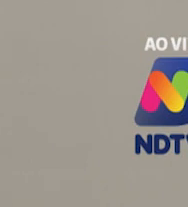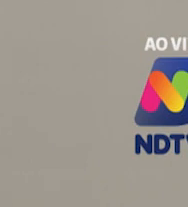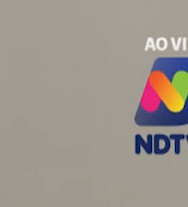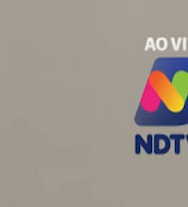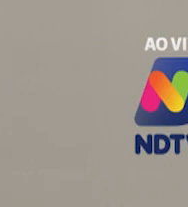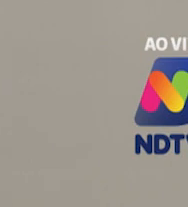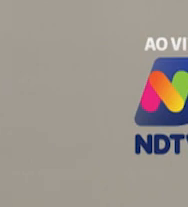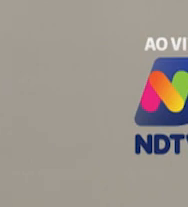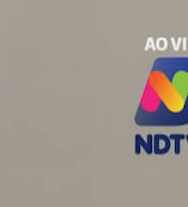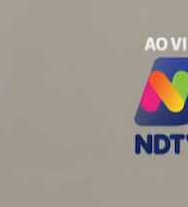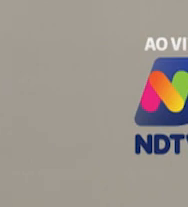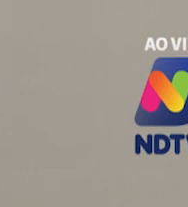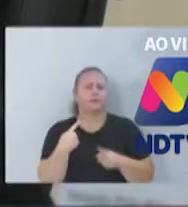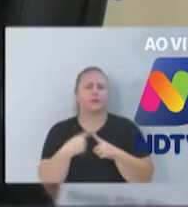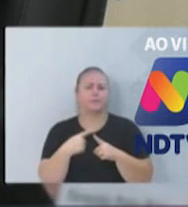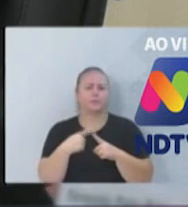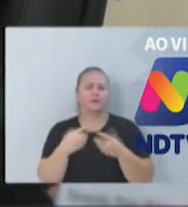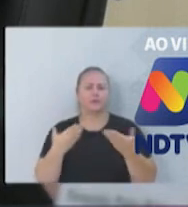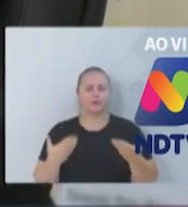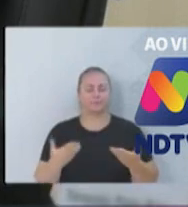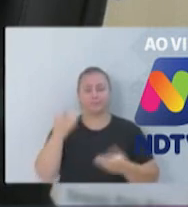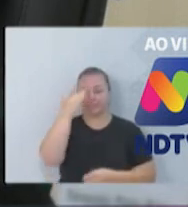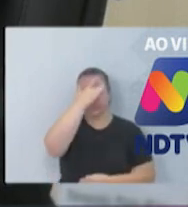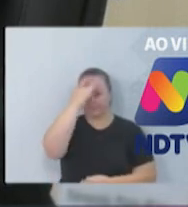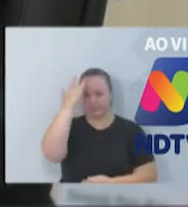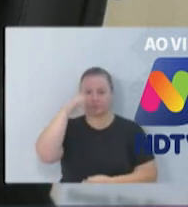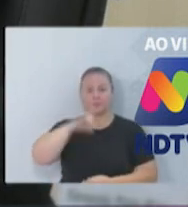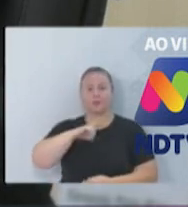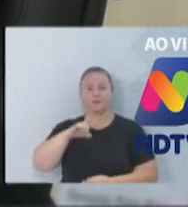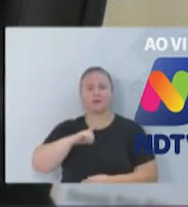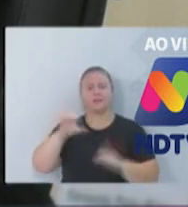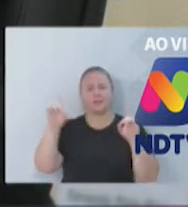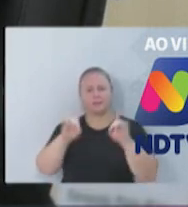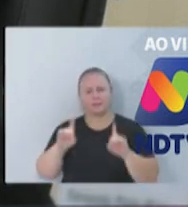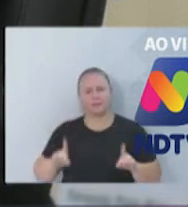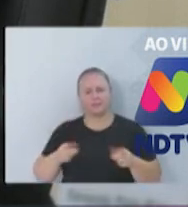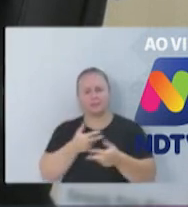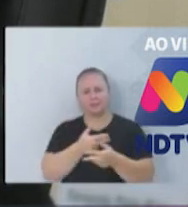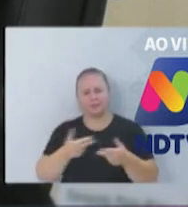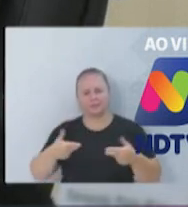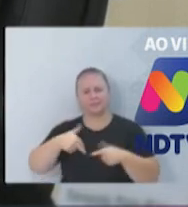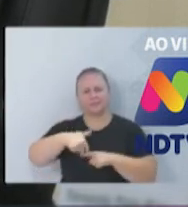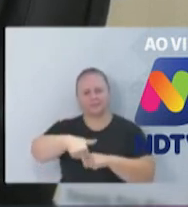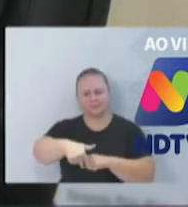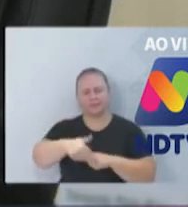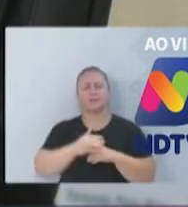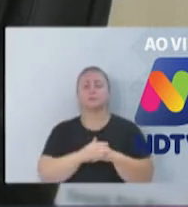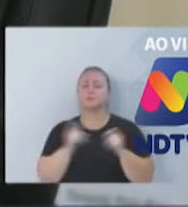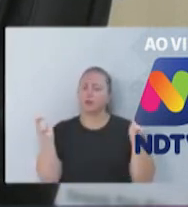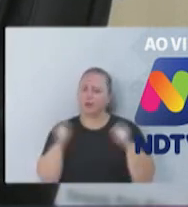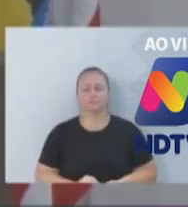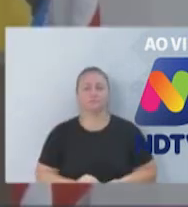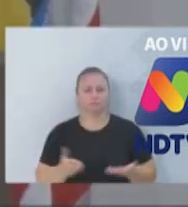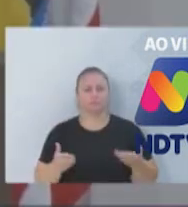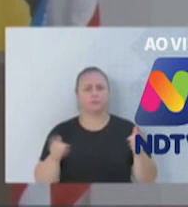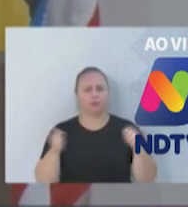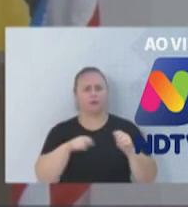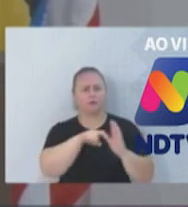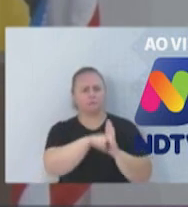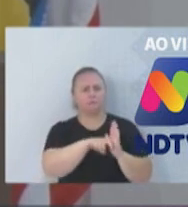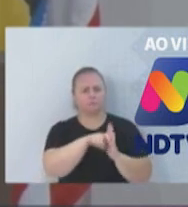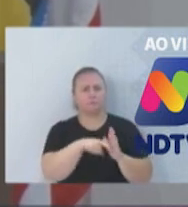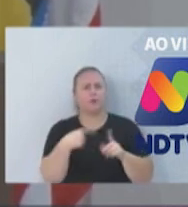como eu puder porque eu sei que os jovens querem isso eu encontro não era Vereador e mim era só uma jovem que queria que as pessoas